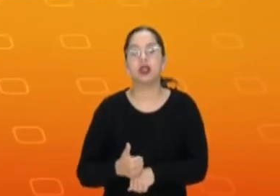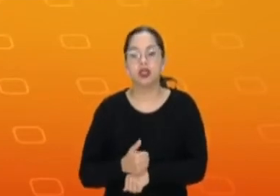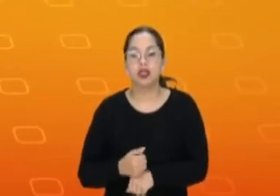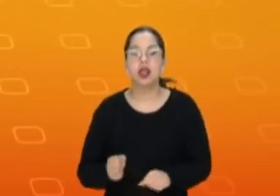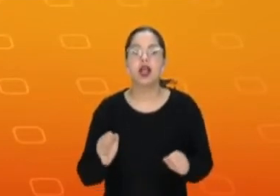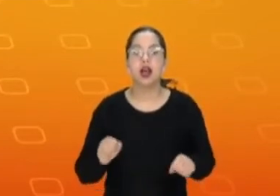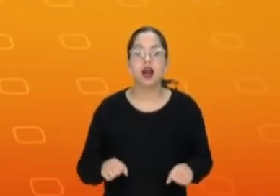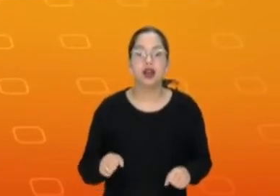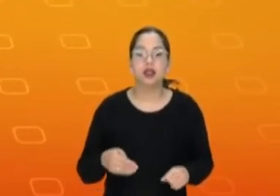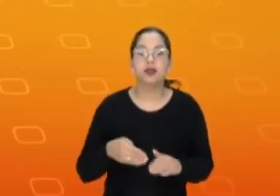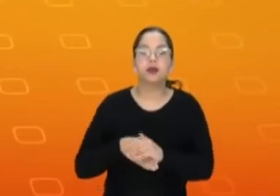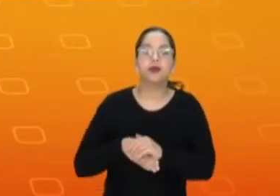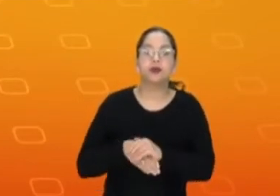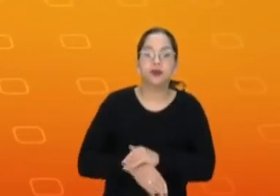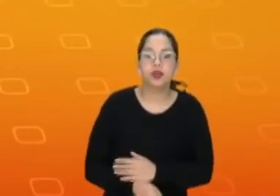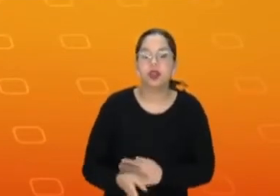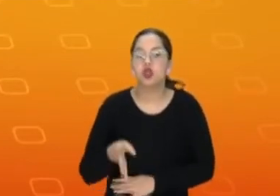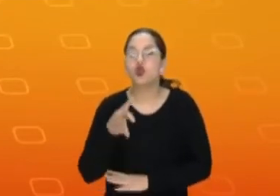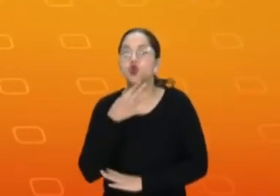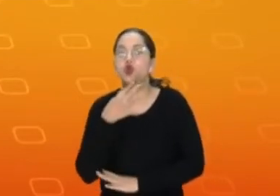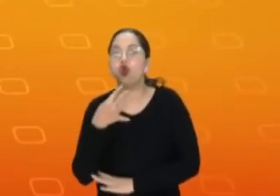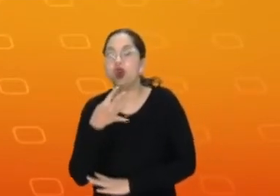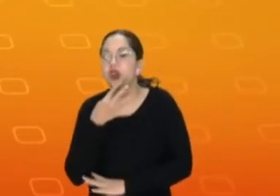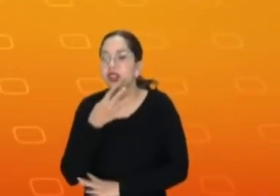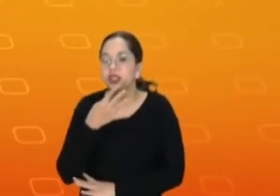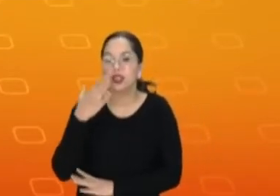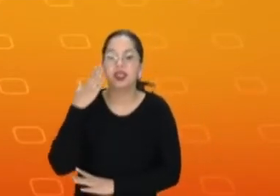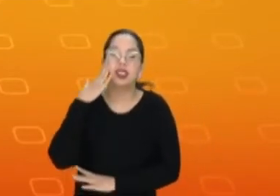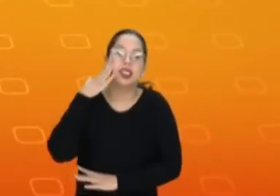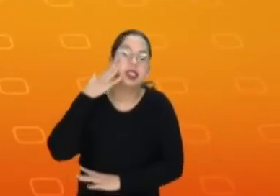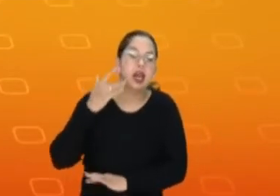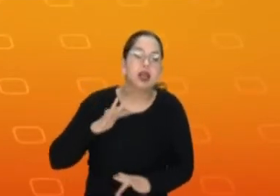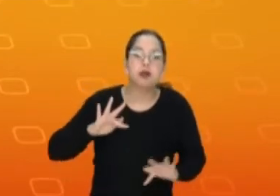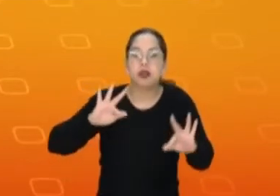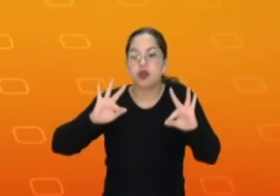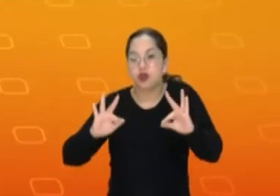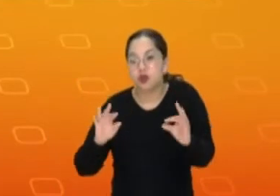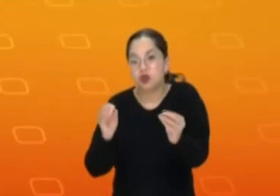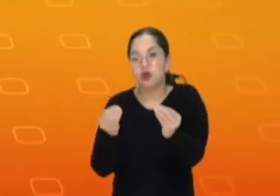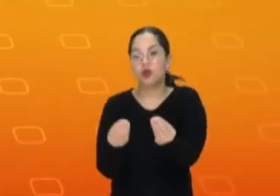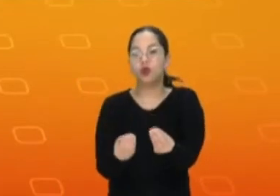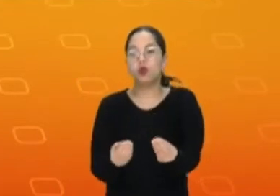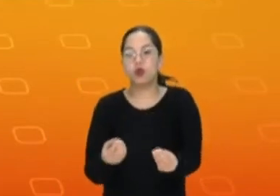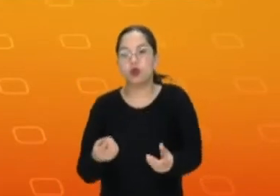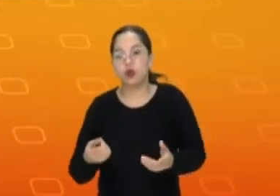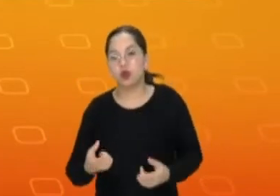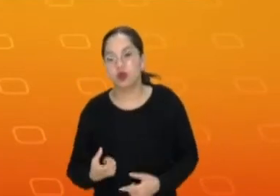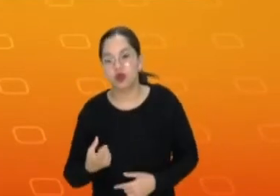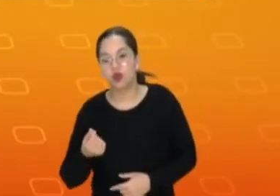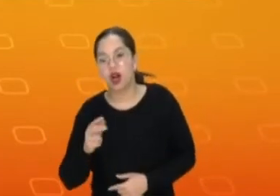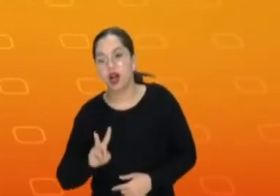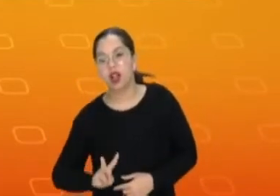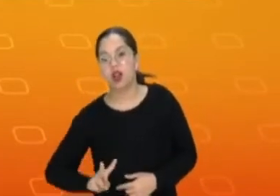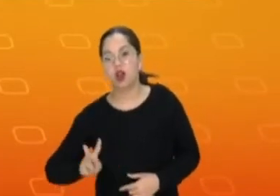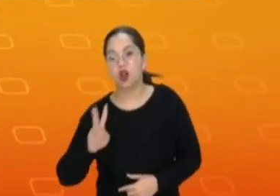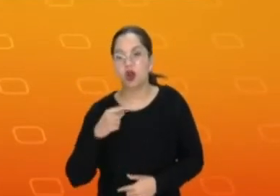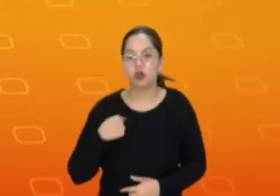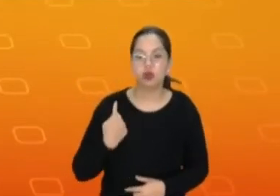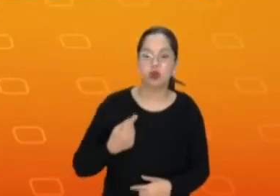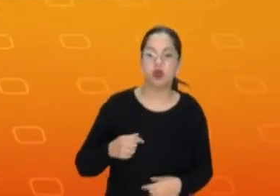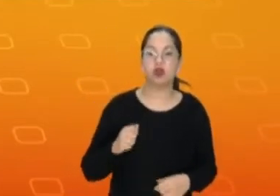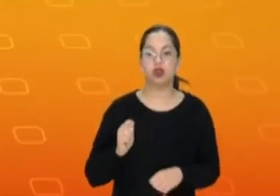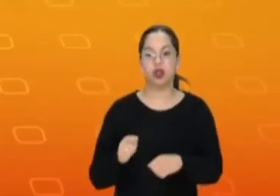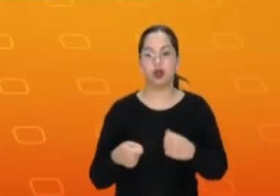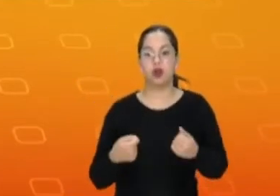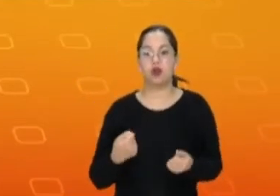submersos nisso? Os profissionais que conhecem a cadeia de valor do nosso negócio.